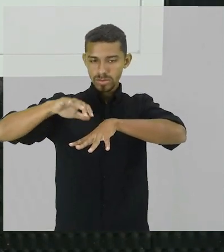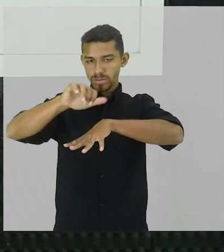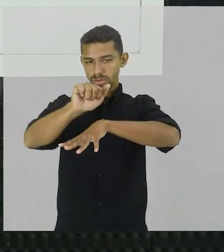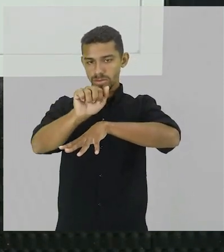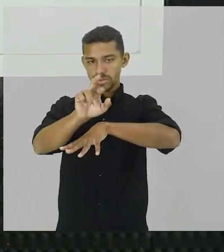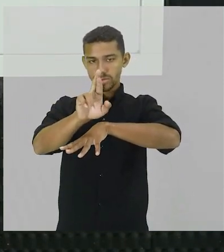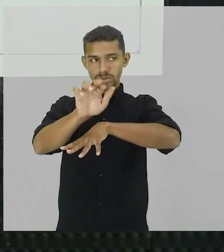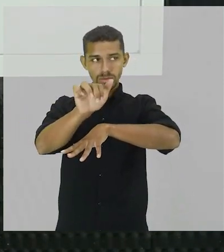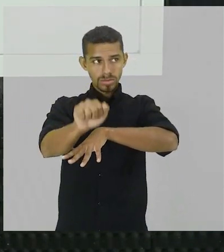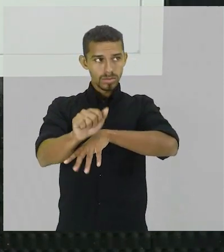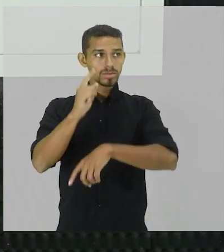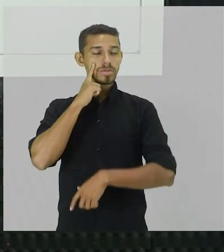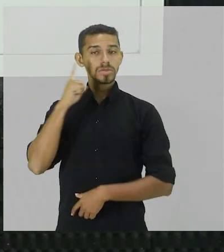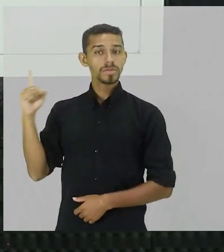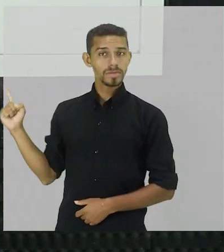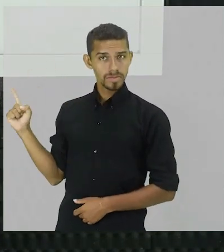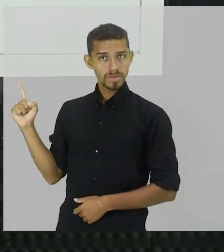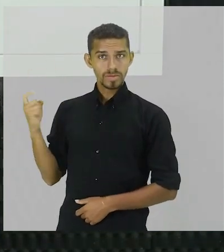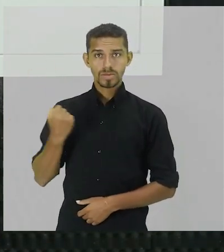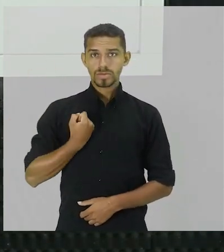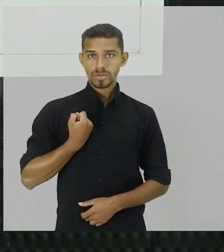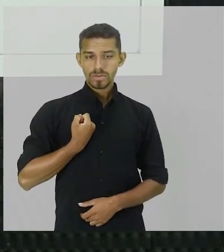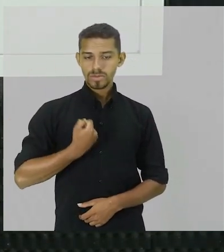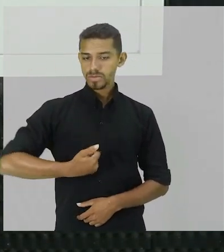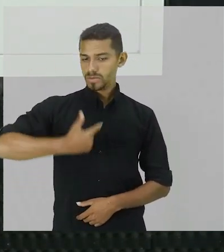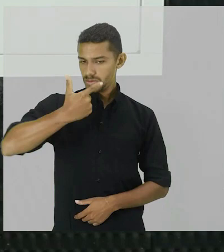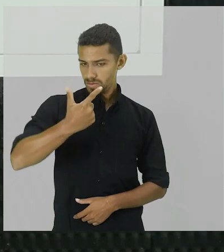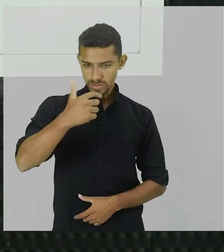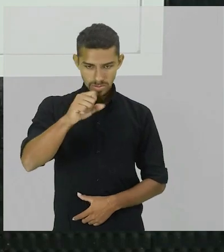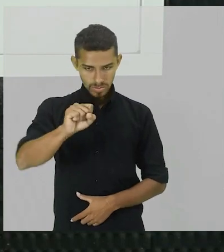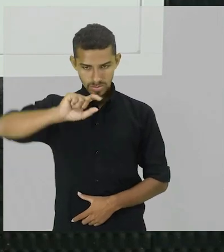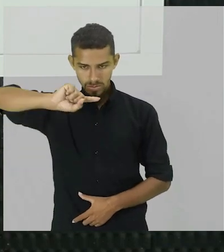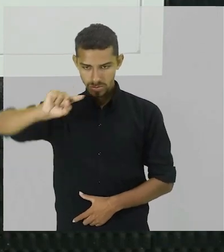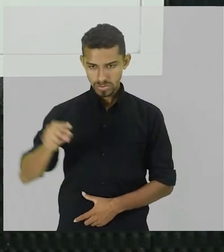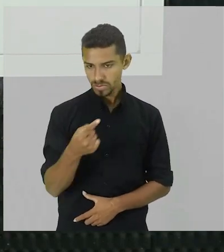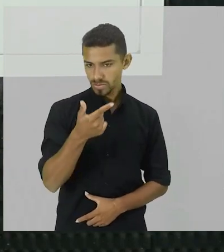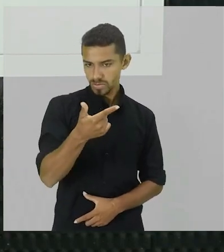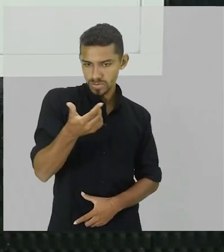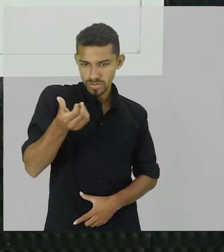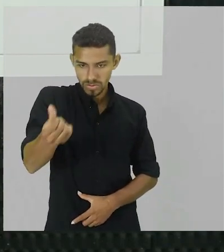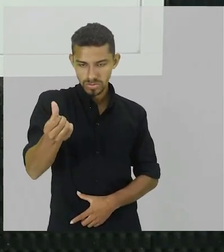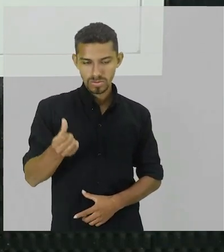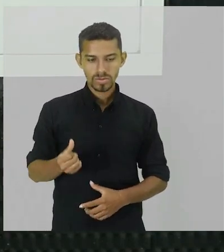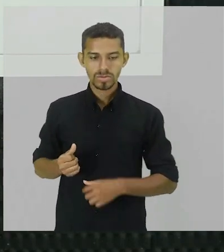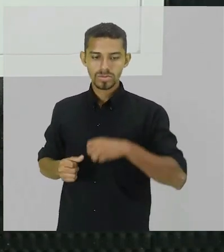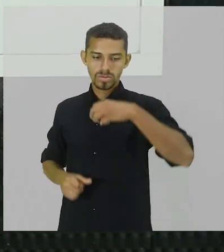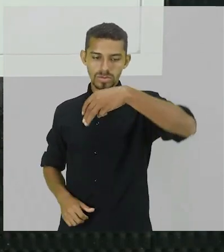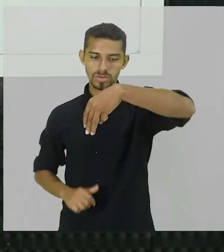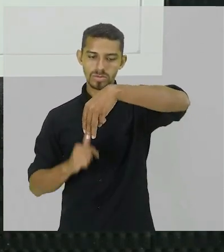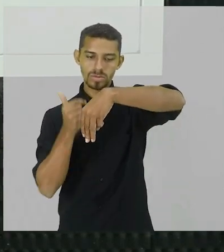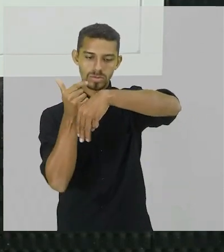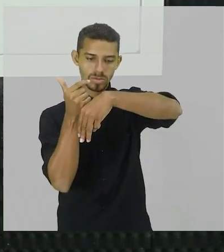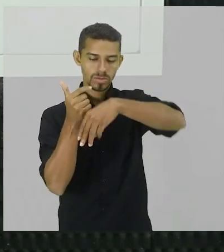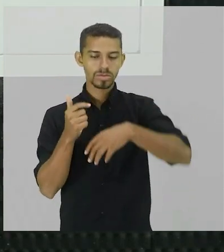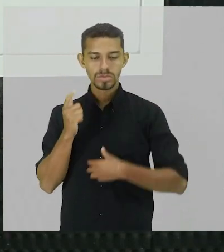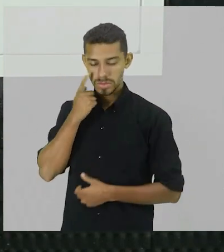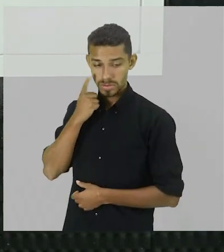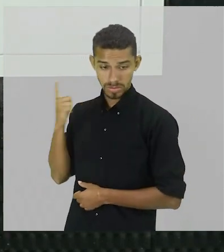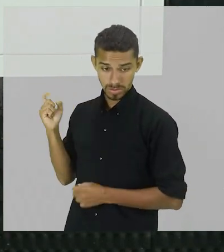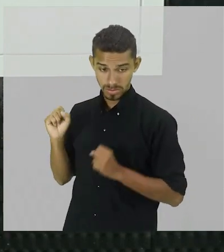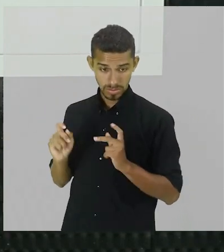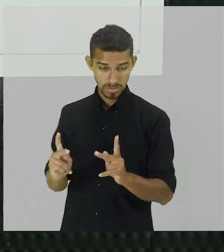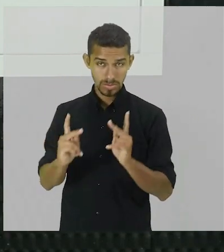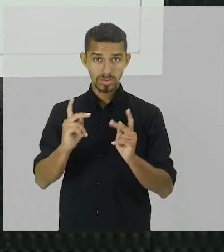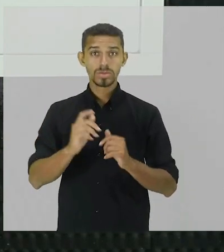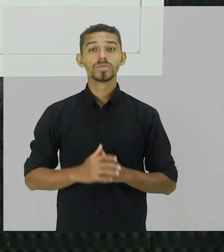eu achurei é uma área de 28,26 metros quadrados, certo? Beleza?